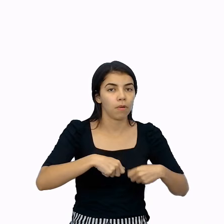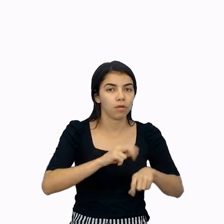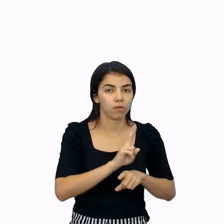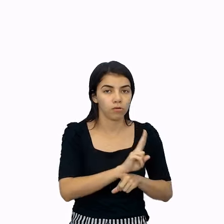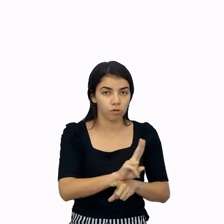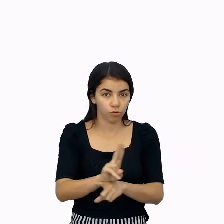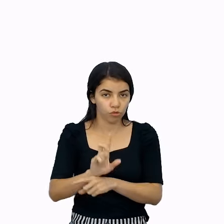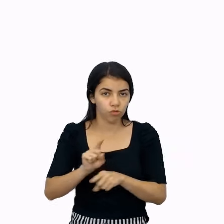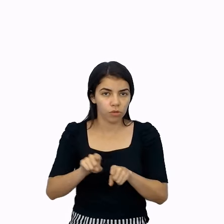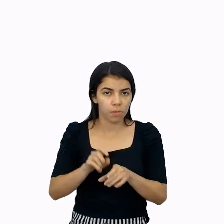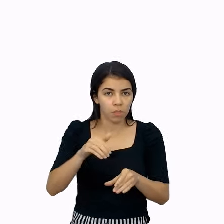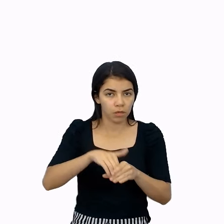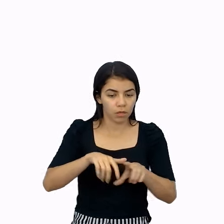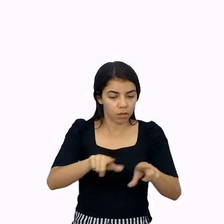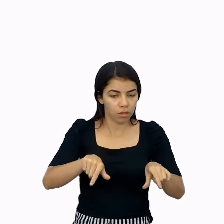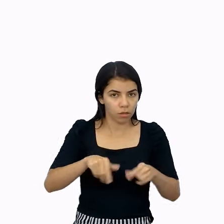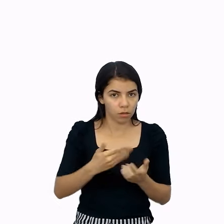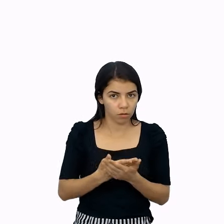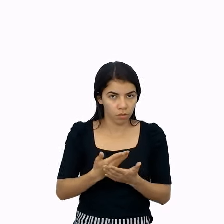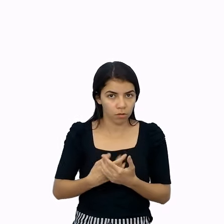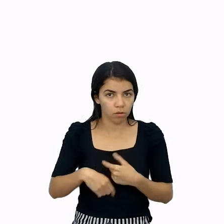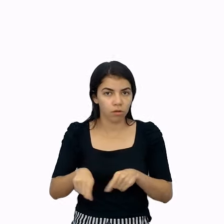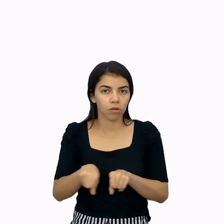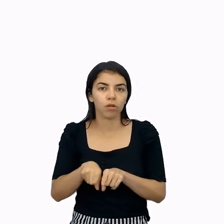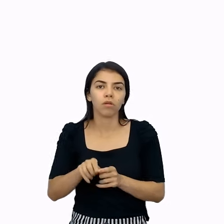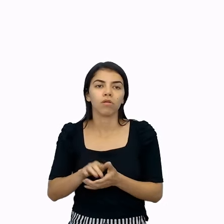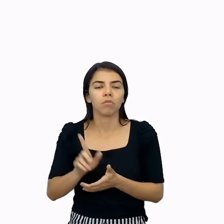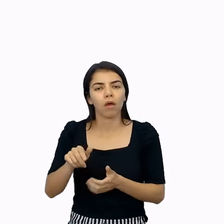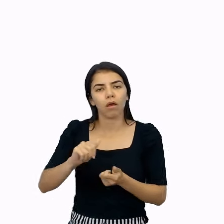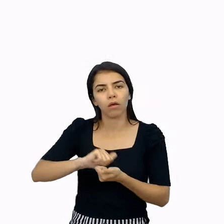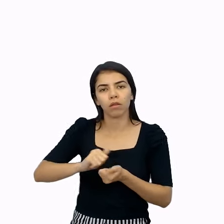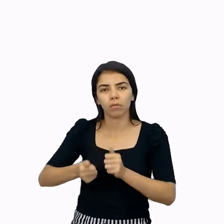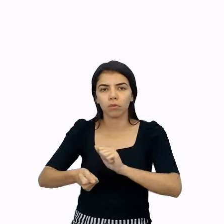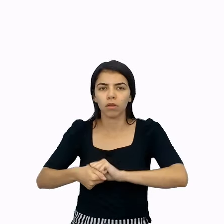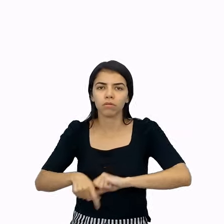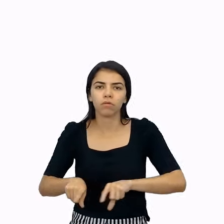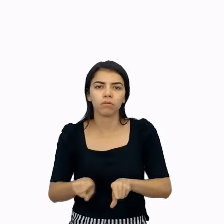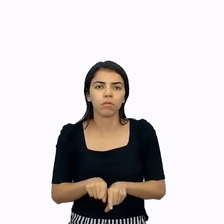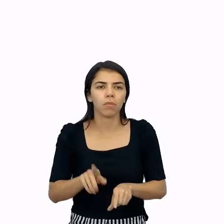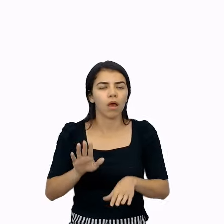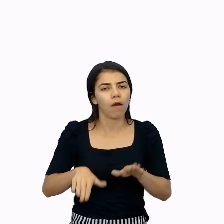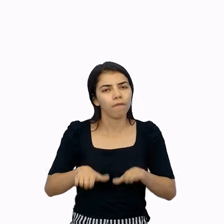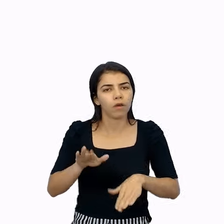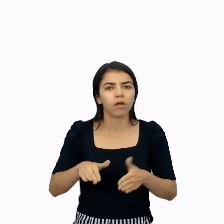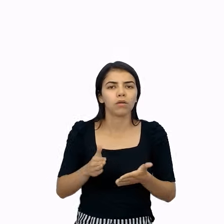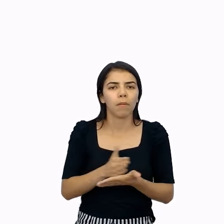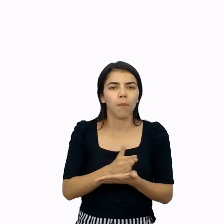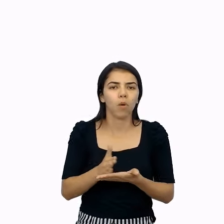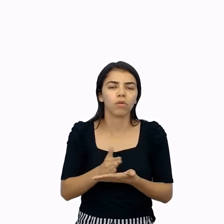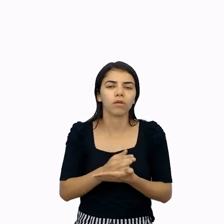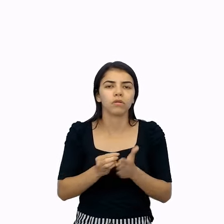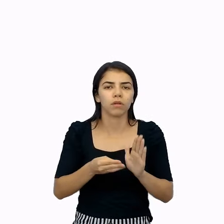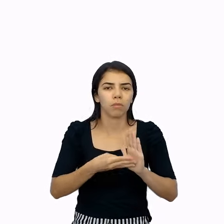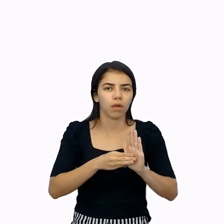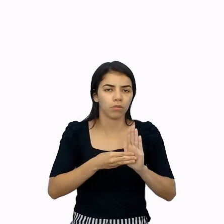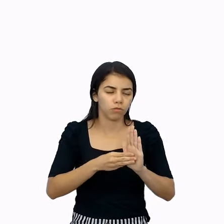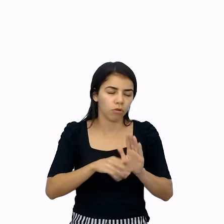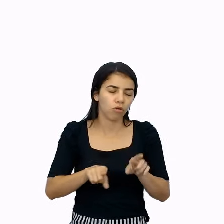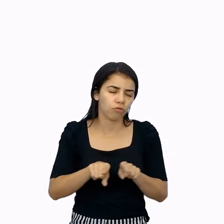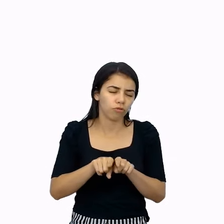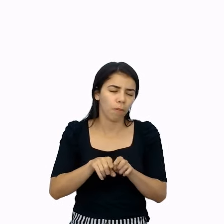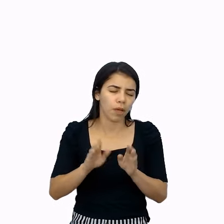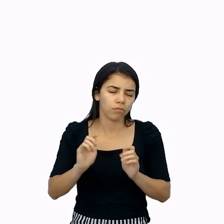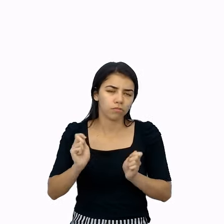na prática em sala de aula, permitindo adequações e talvez mudanças metodológicas. Permite também,